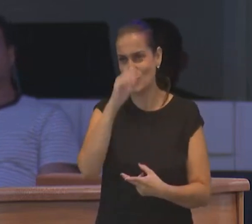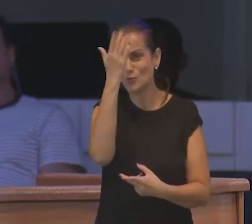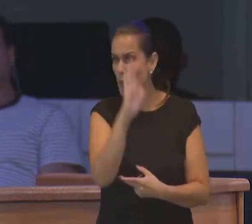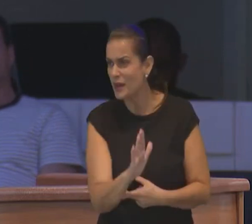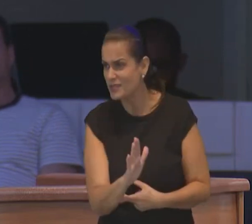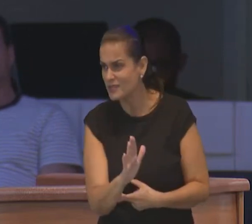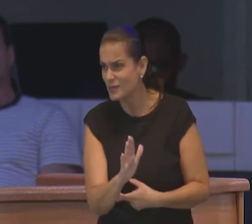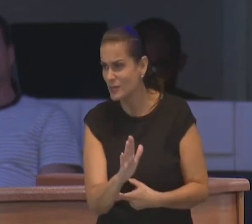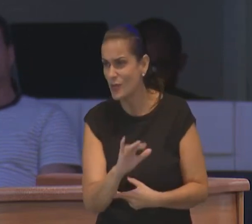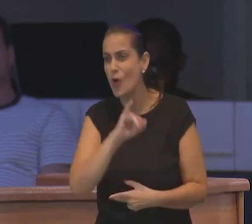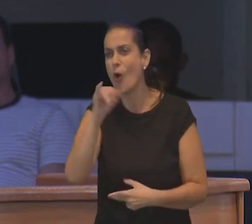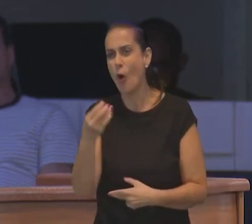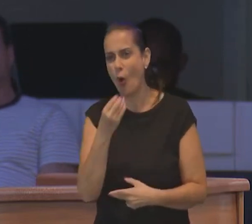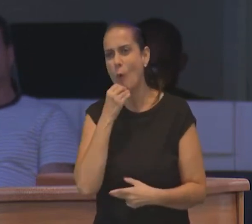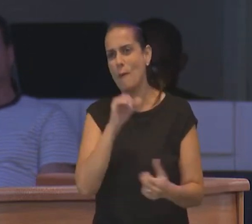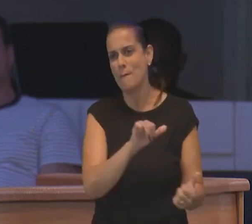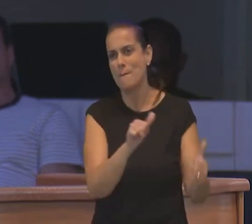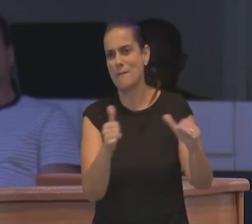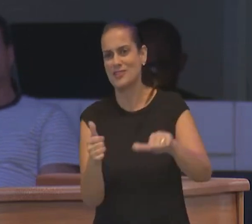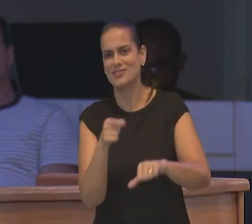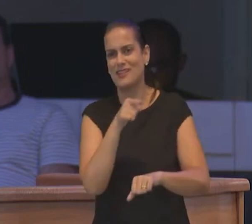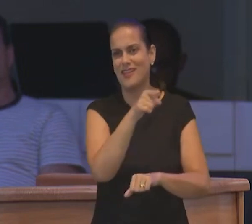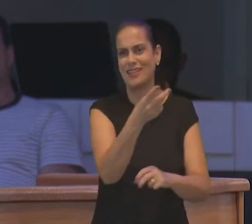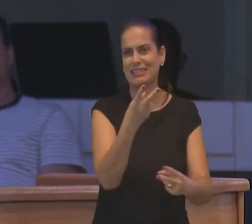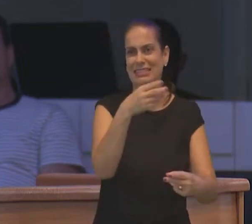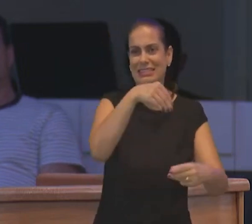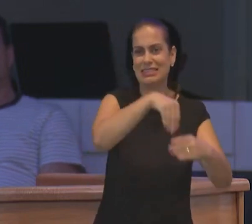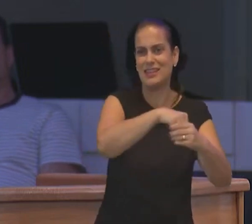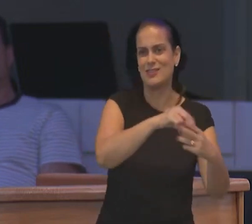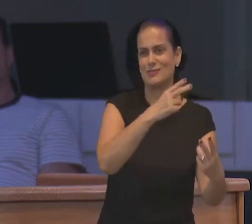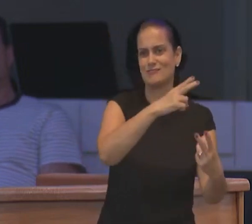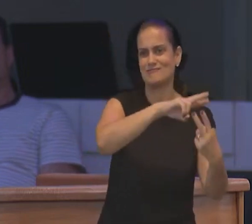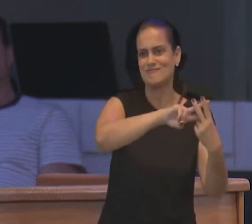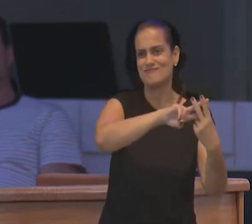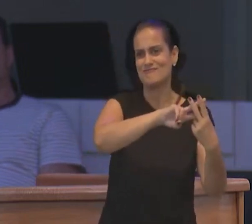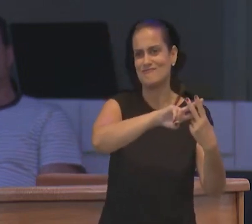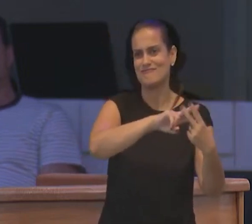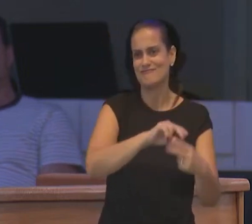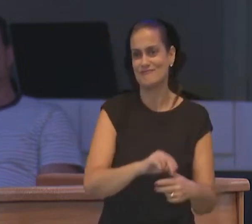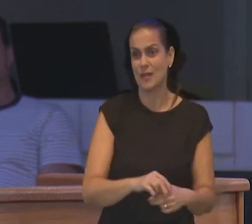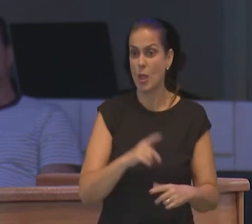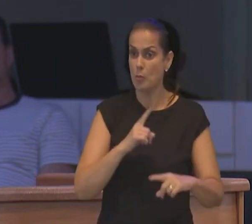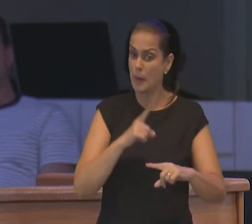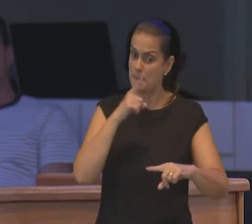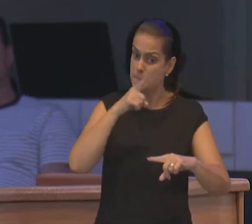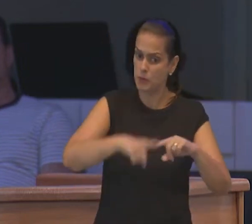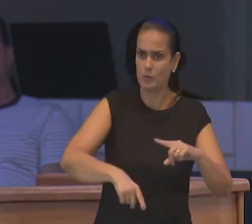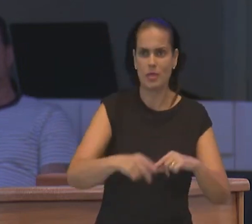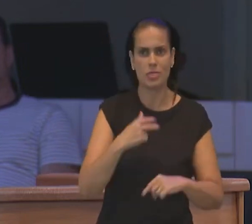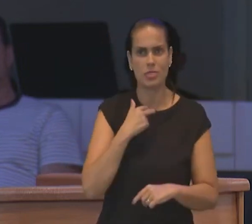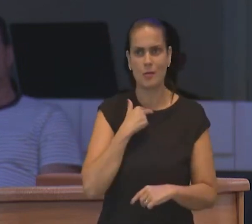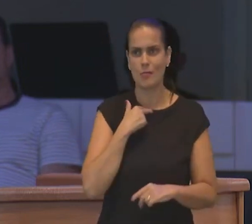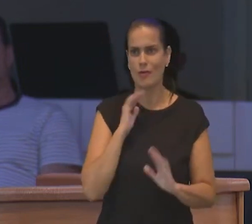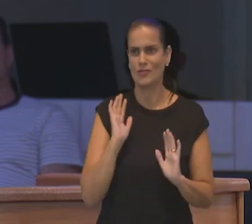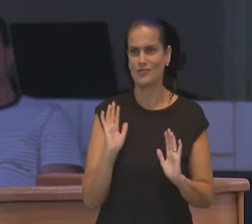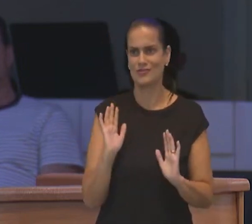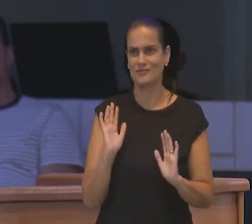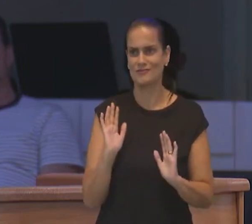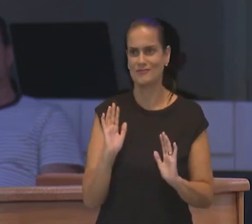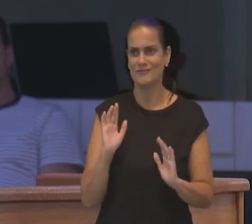E interessante que essa palavra aqui é que mudou a cabeça da direção do